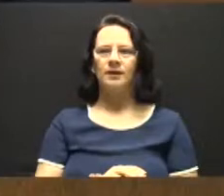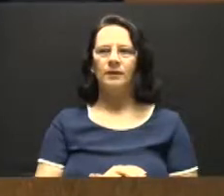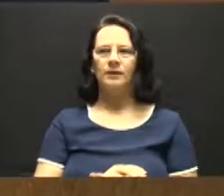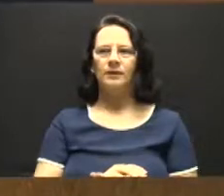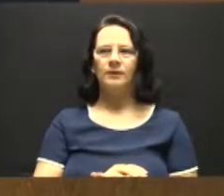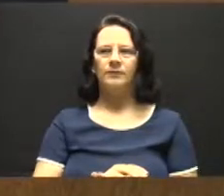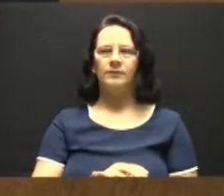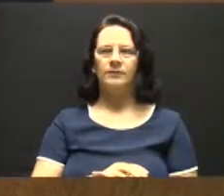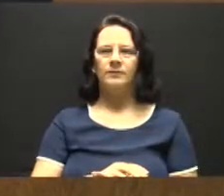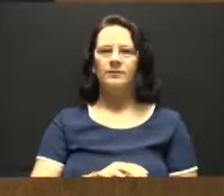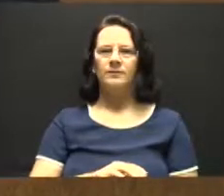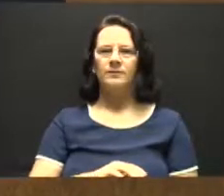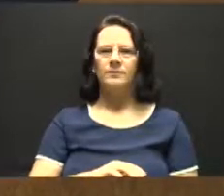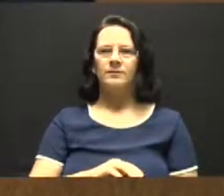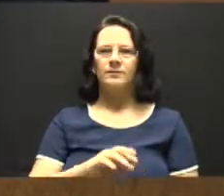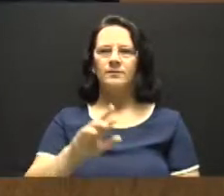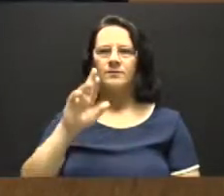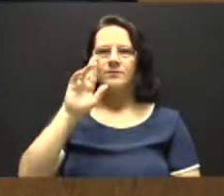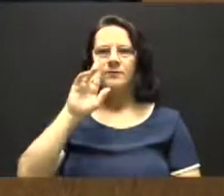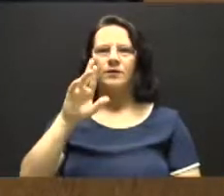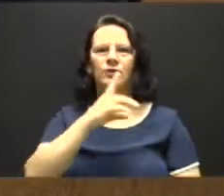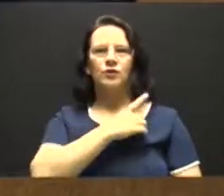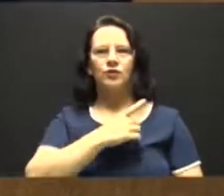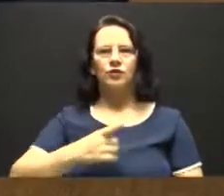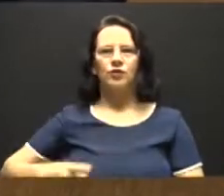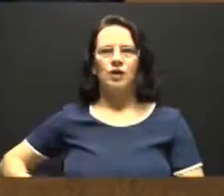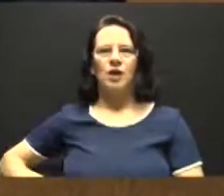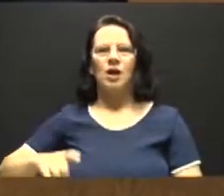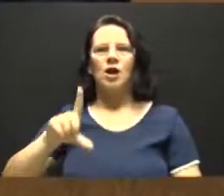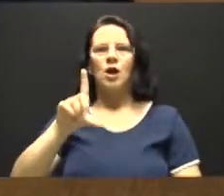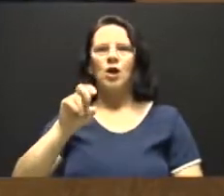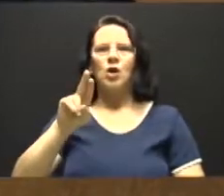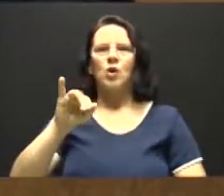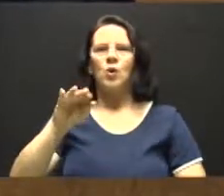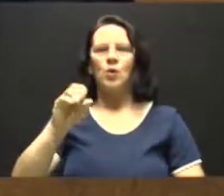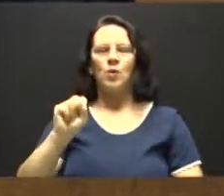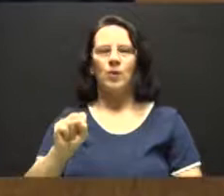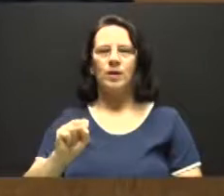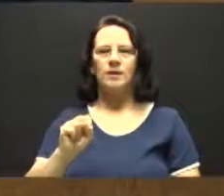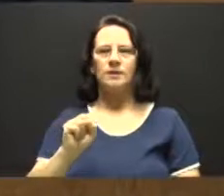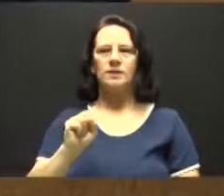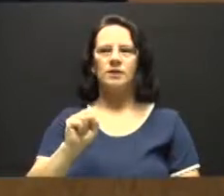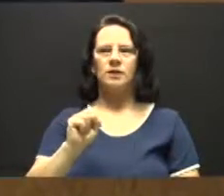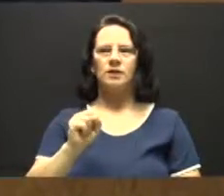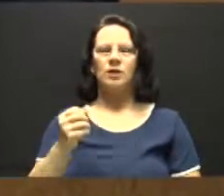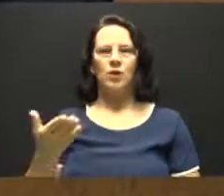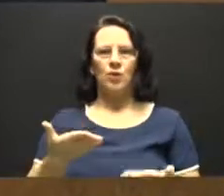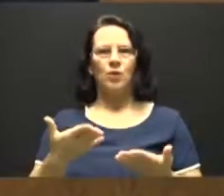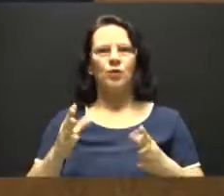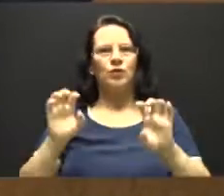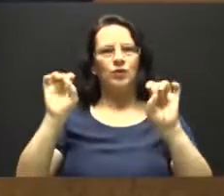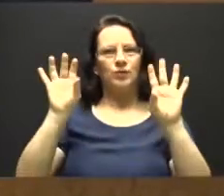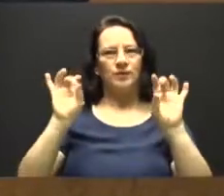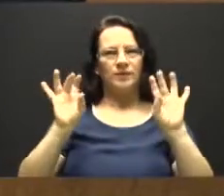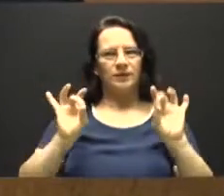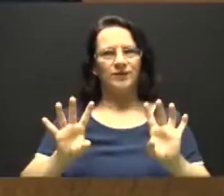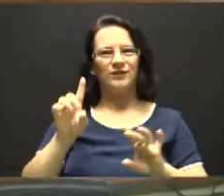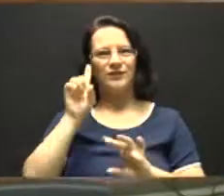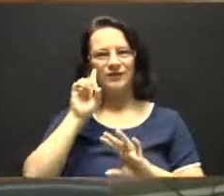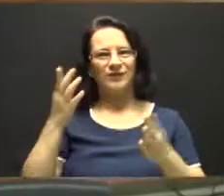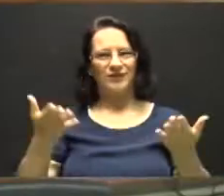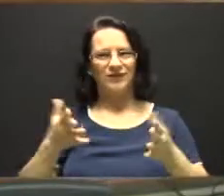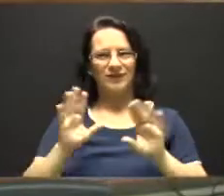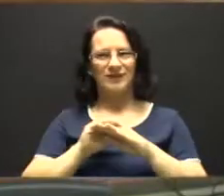senhor diácono luís carlos nunes de santana o orador oficial dessa solenidade